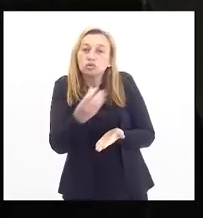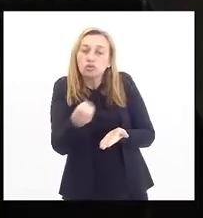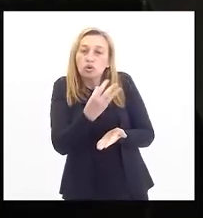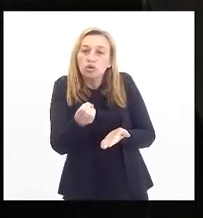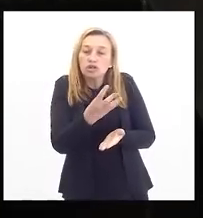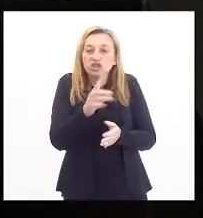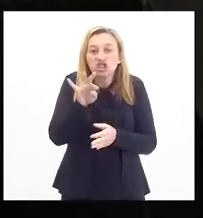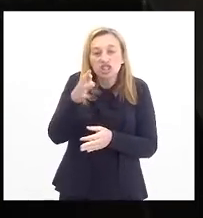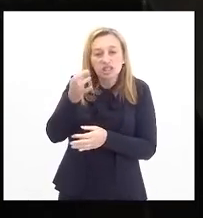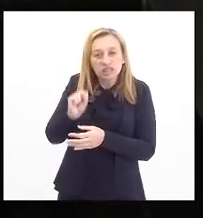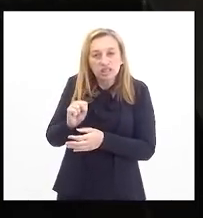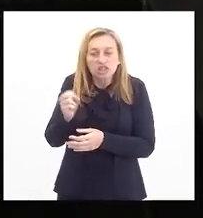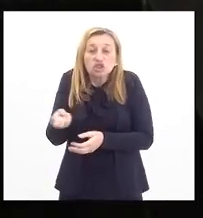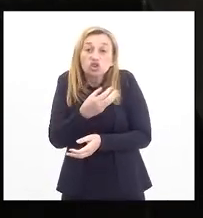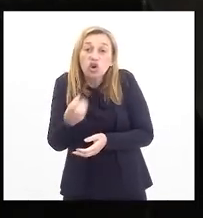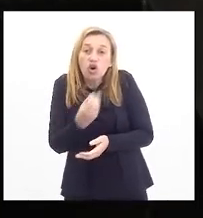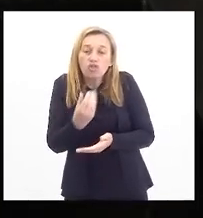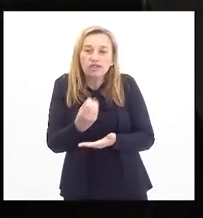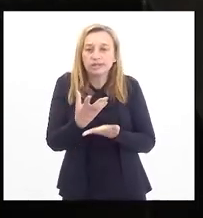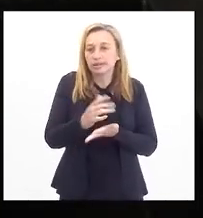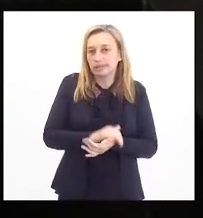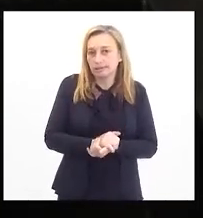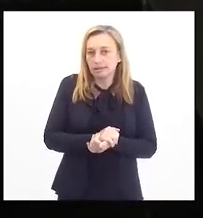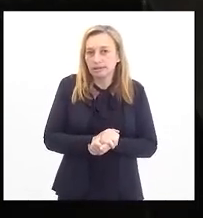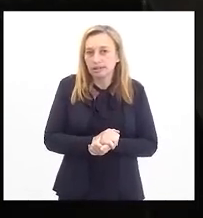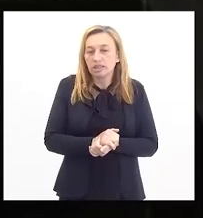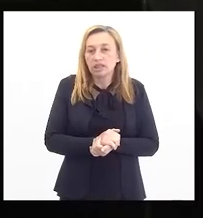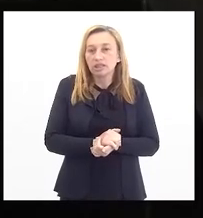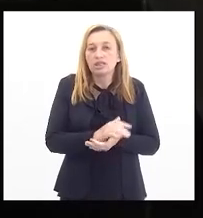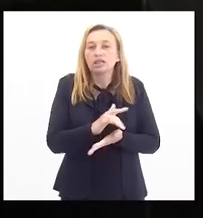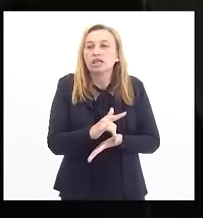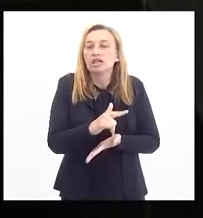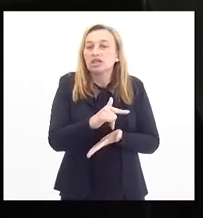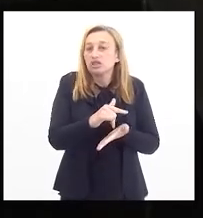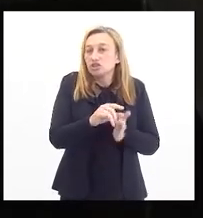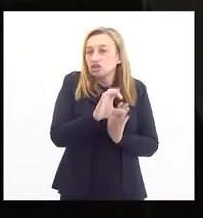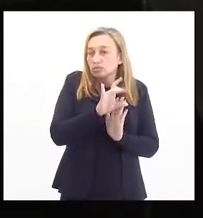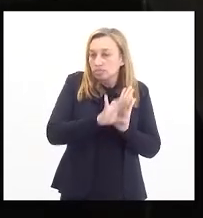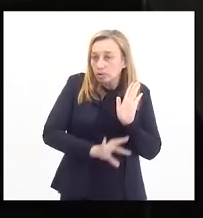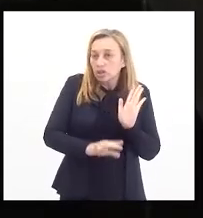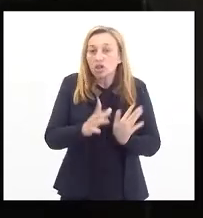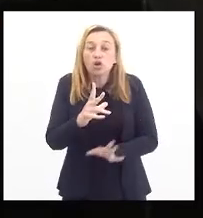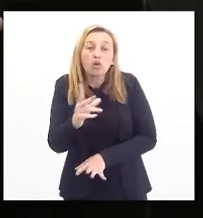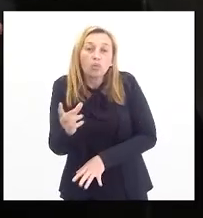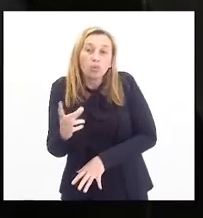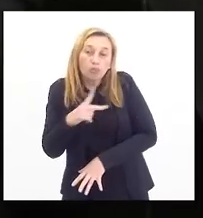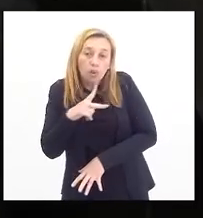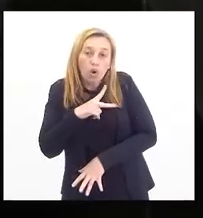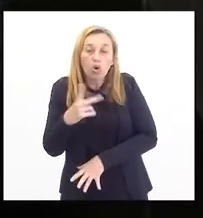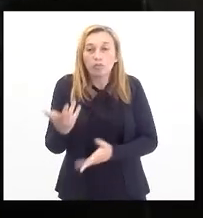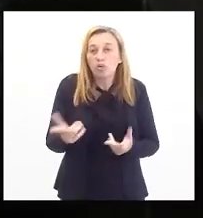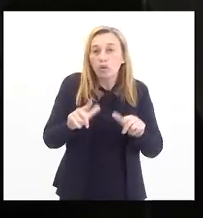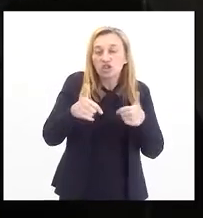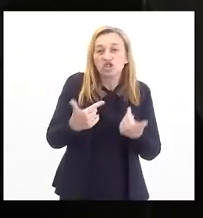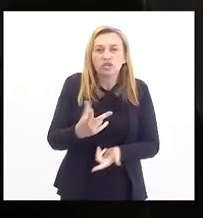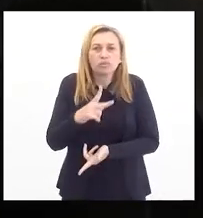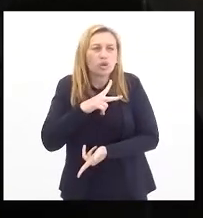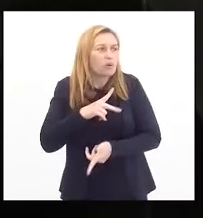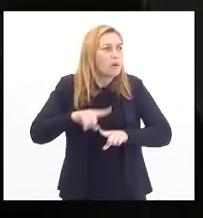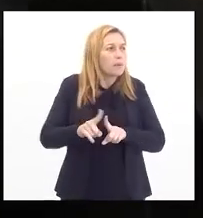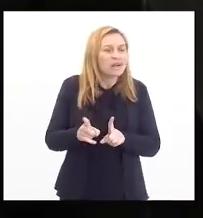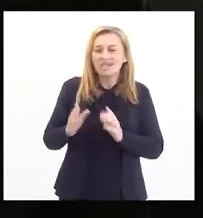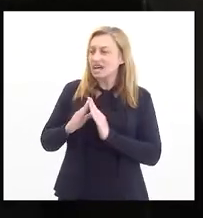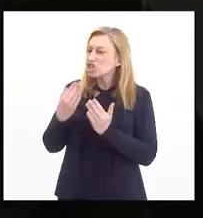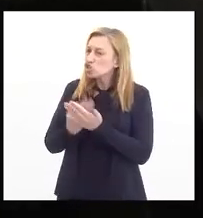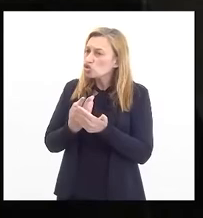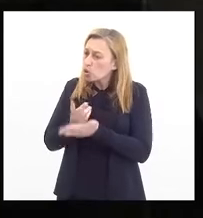diretrizes novas, tem prioridades novas, tem uma agenda própria, tem um estilo próprio. Ora, mas as direções das escolas estão lá